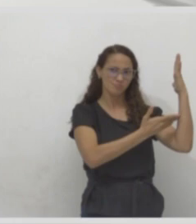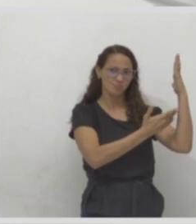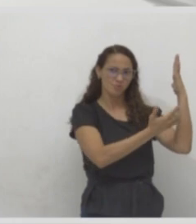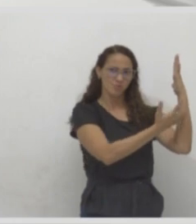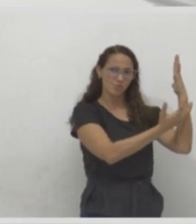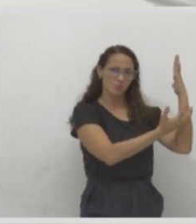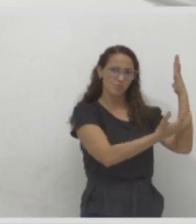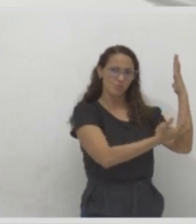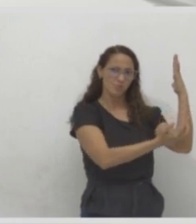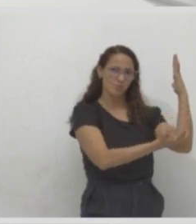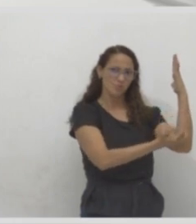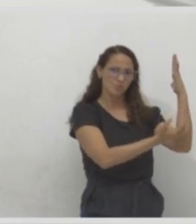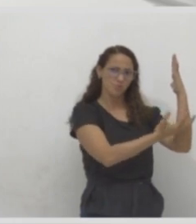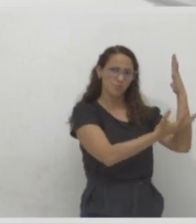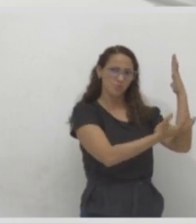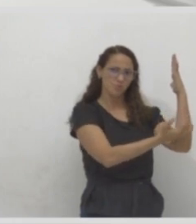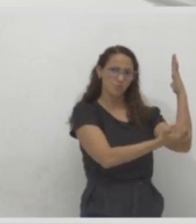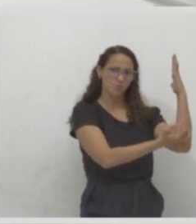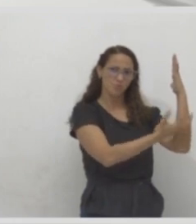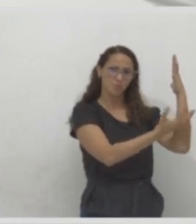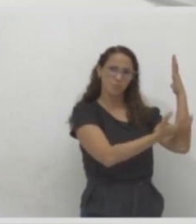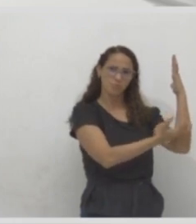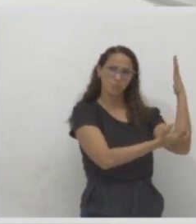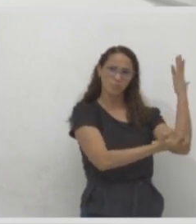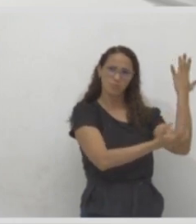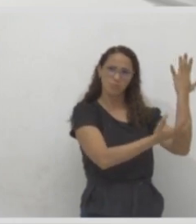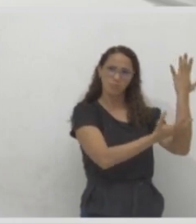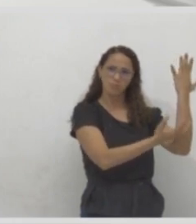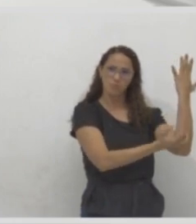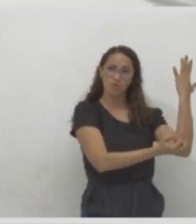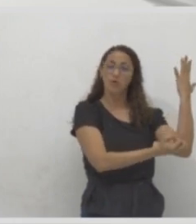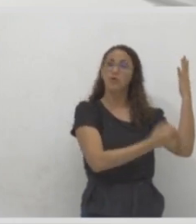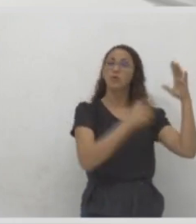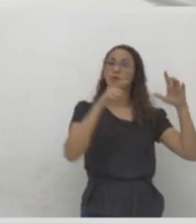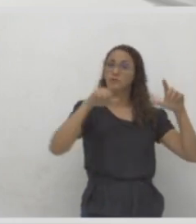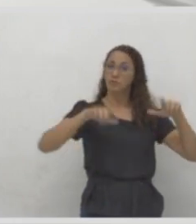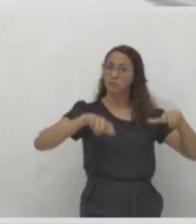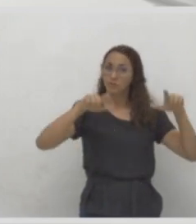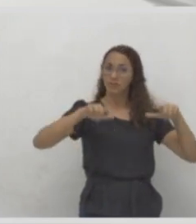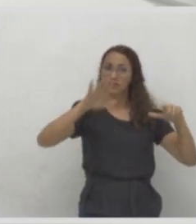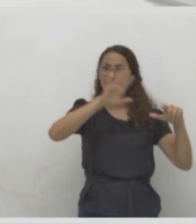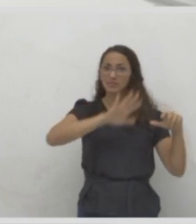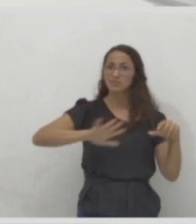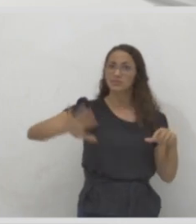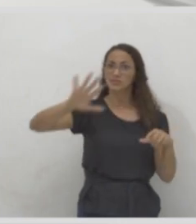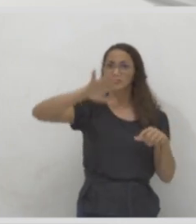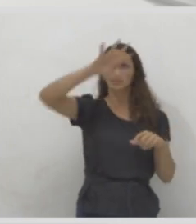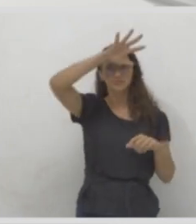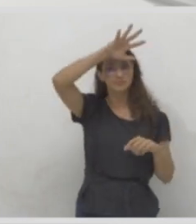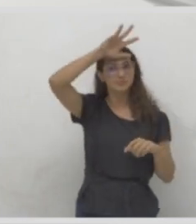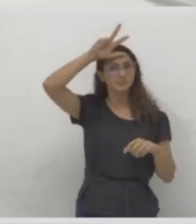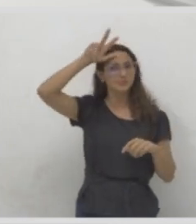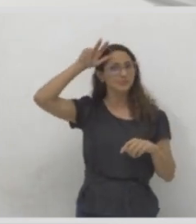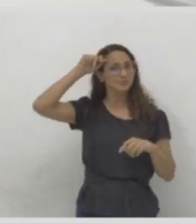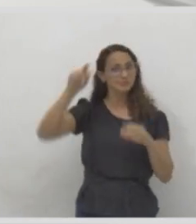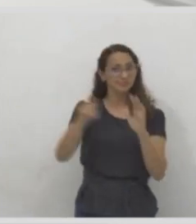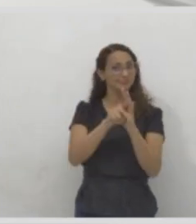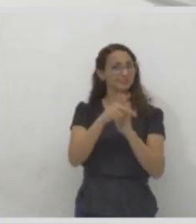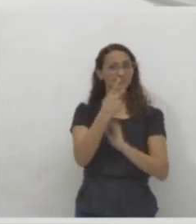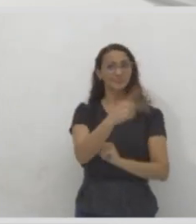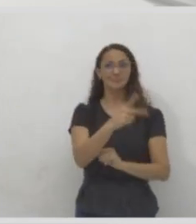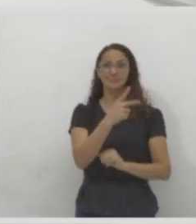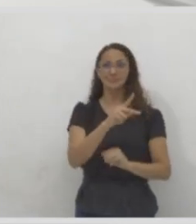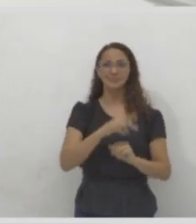árvores na Amazônia. Tá? O látex ele é nativo da Amazônia, quer dizer, surgiu na Amazônia. Então, essa seiva